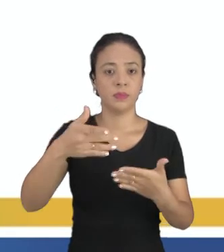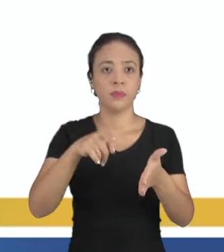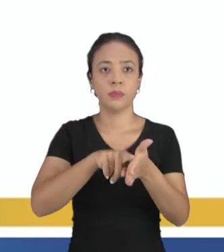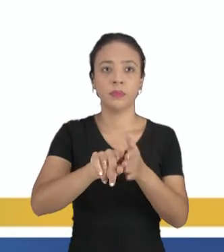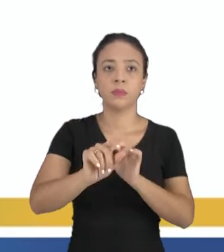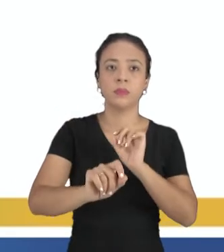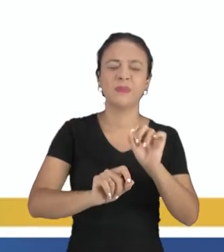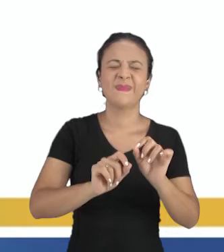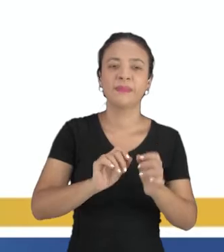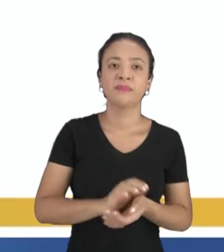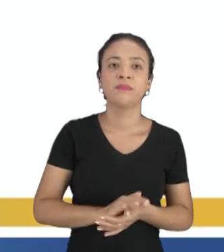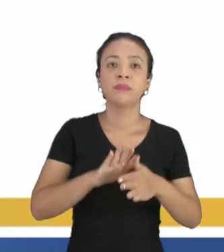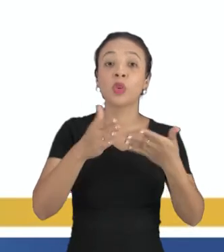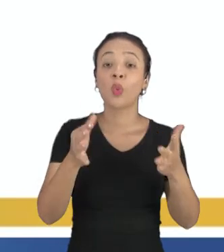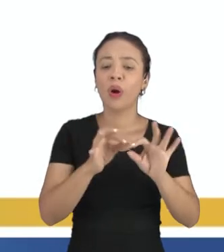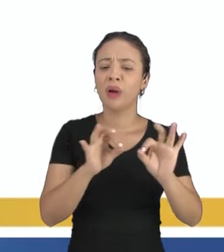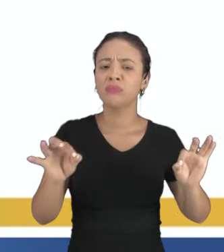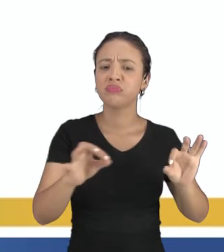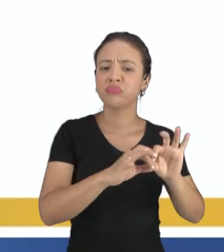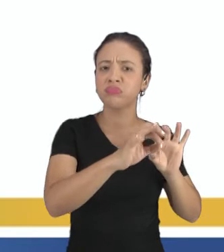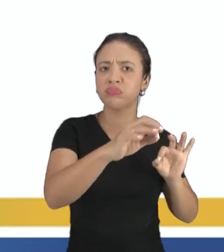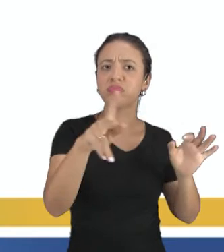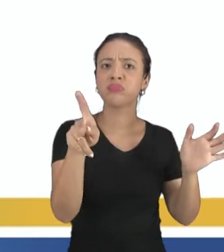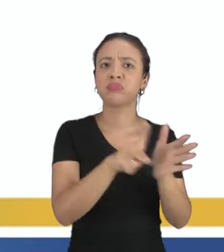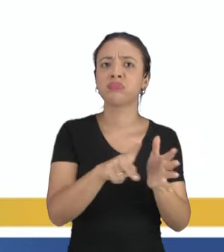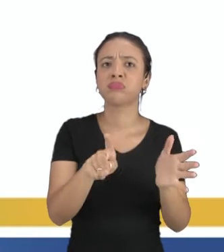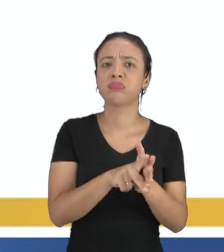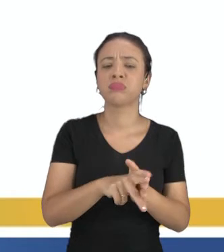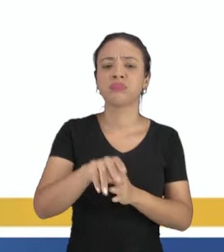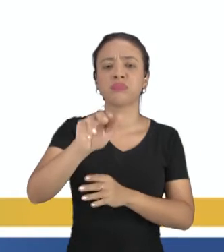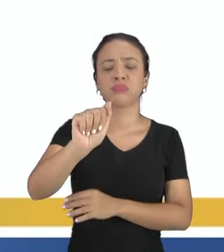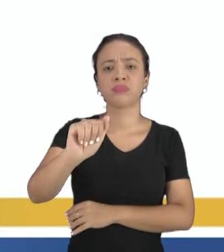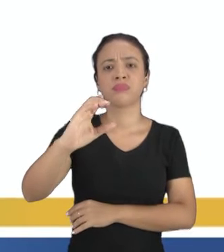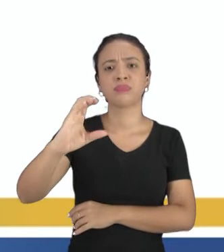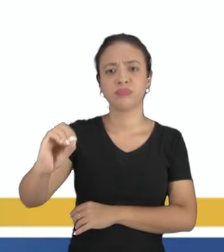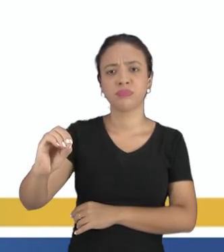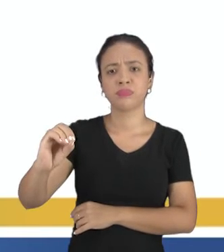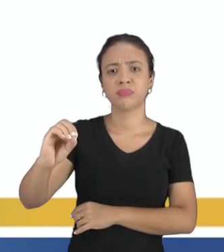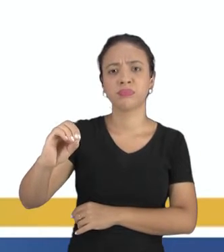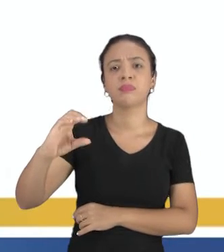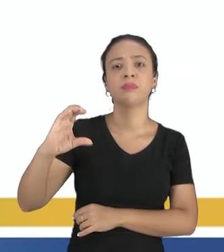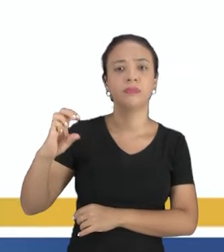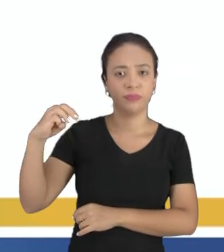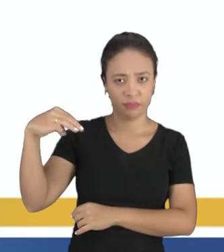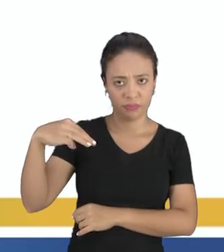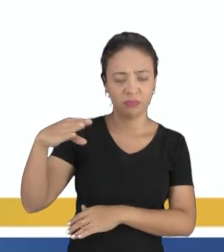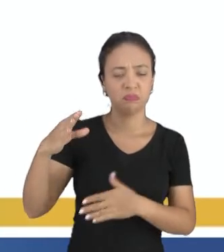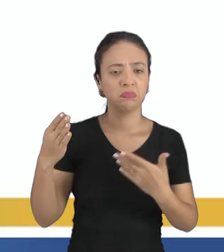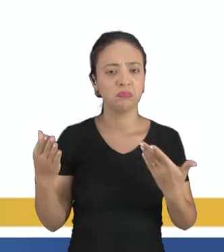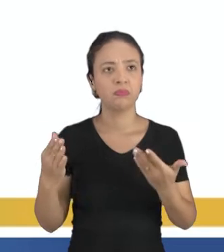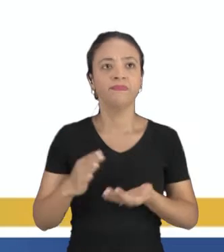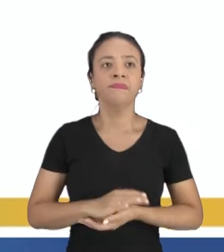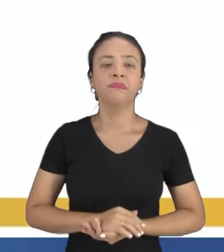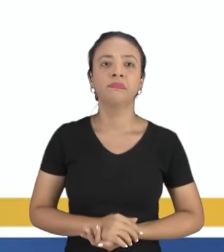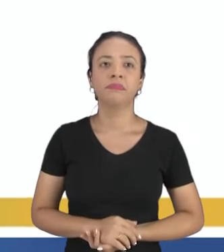Pergunta-se, quais são as dimensões em centímetros da folha A0?